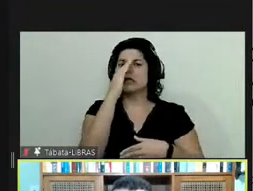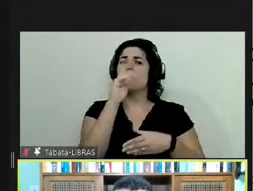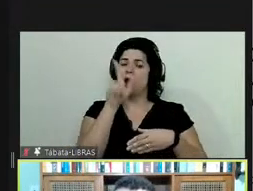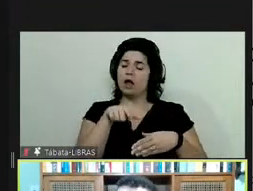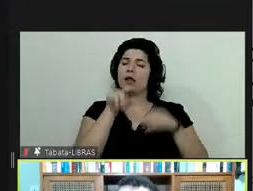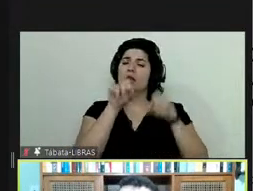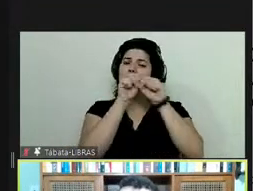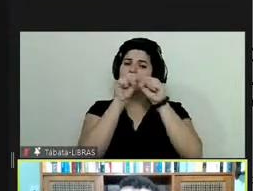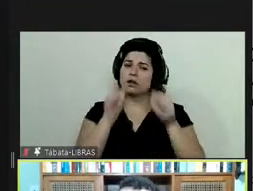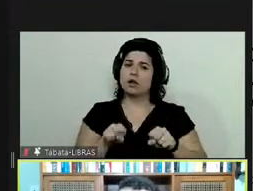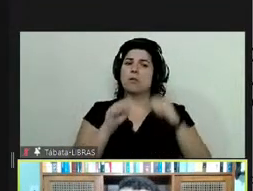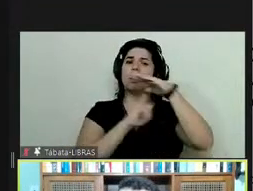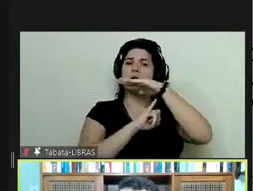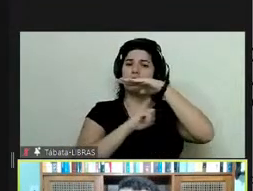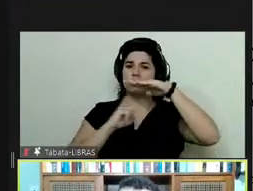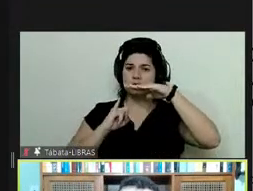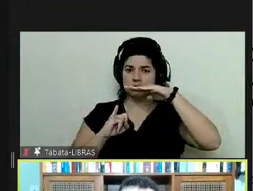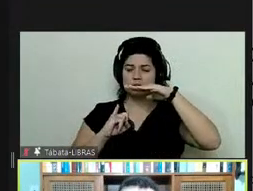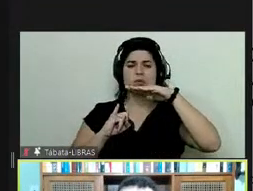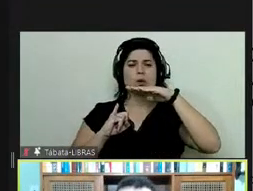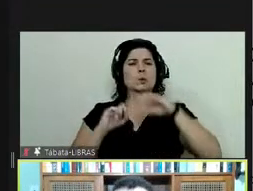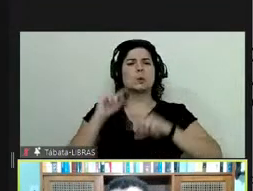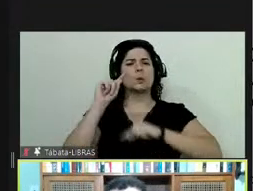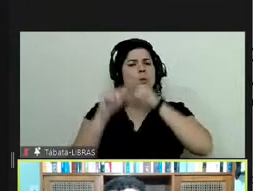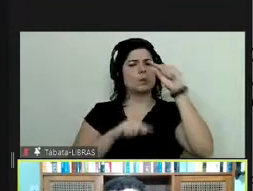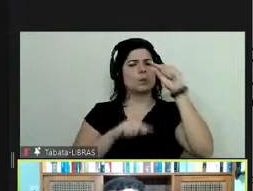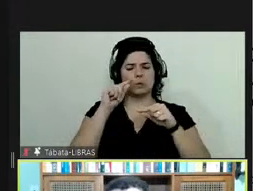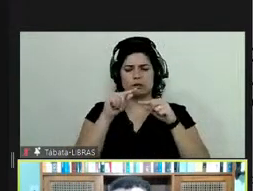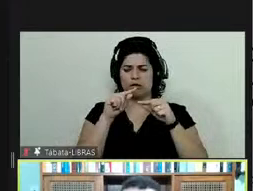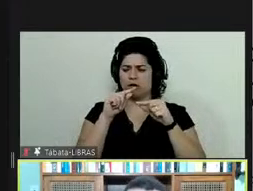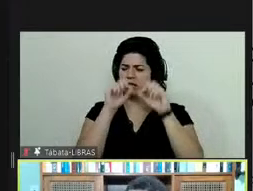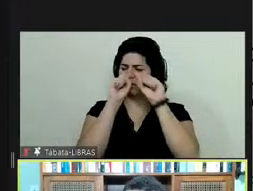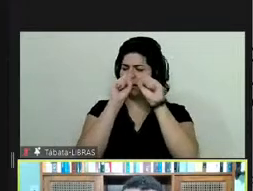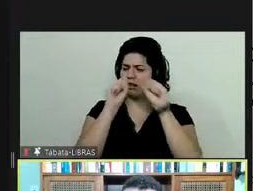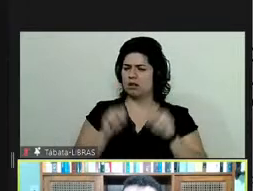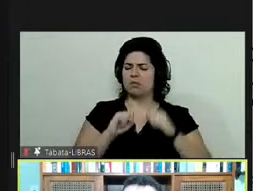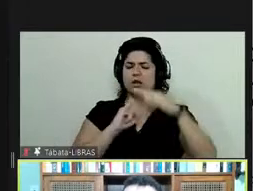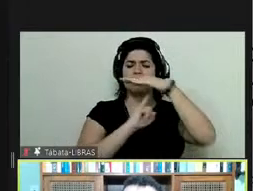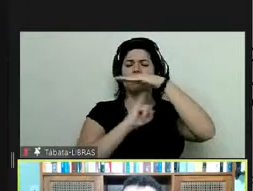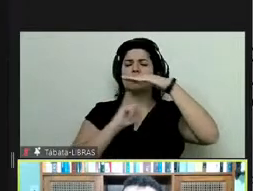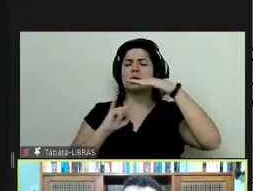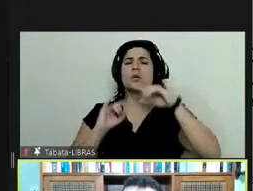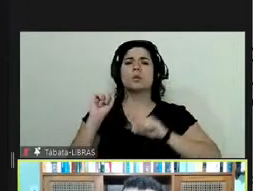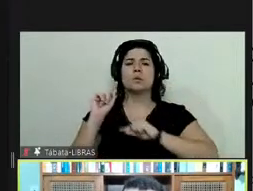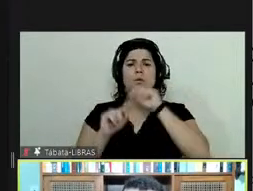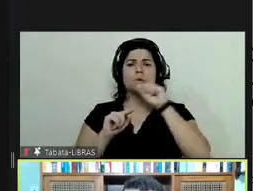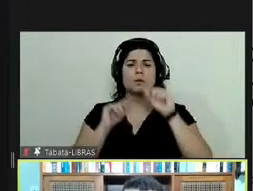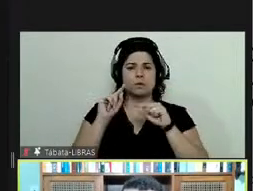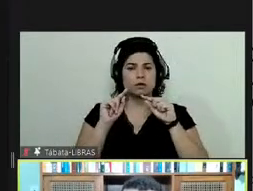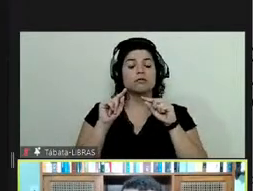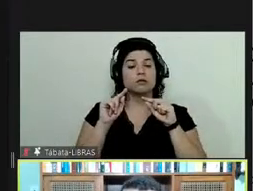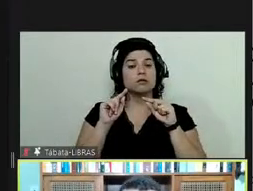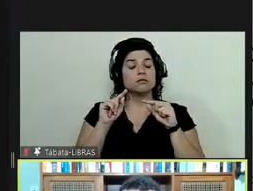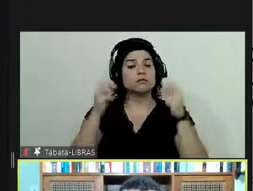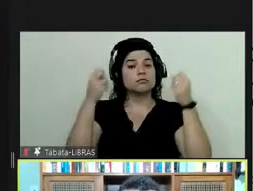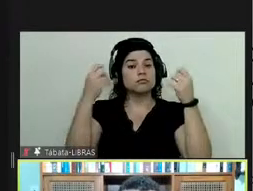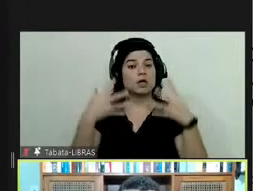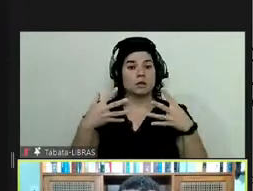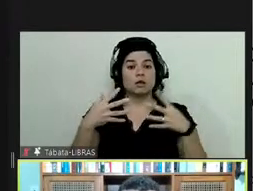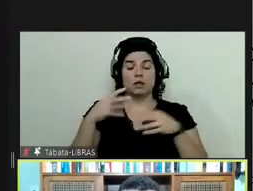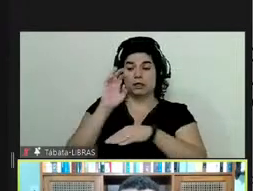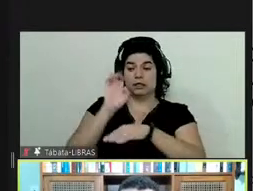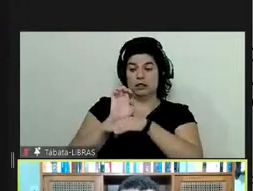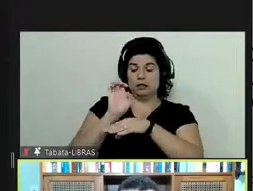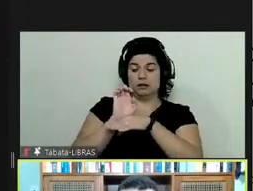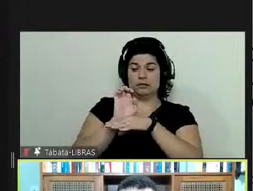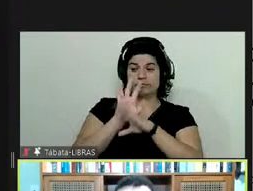Estado como um sistema institucional o que que é entender o estado como um sistema institucional né quando eu falo do Estado como um